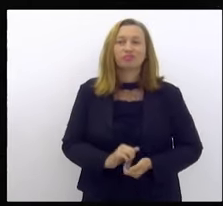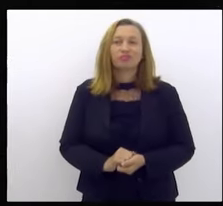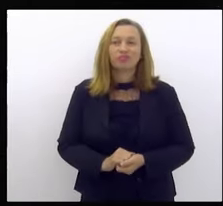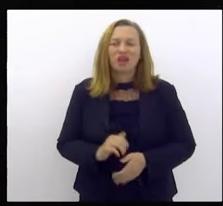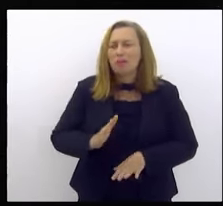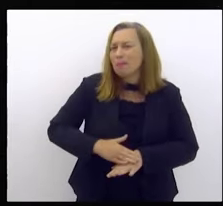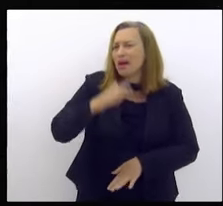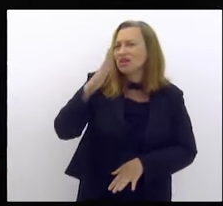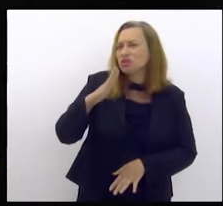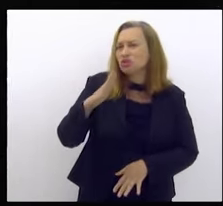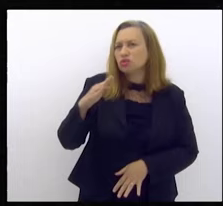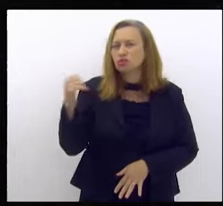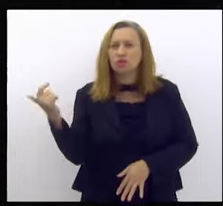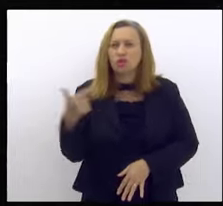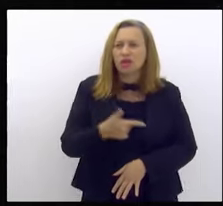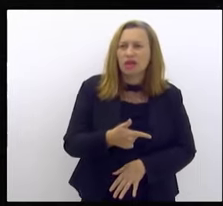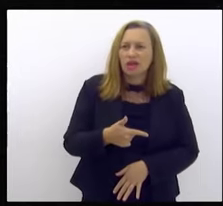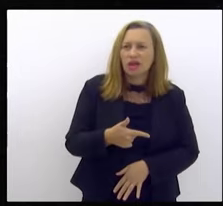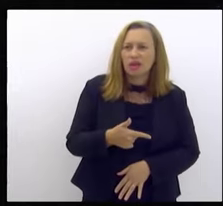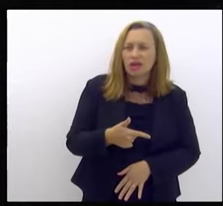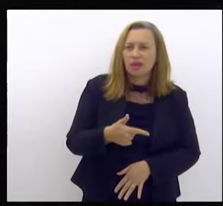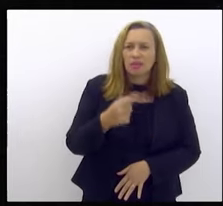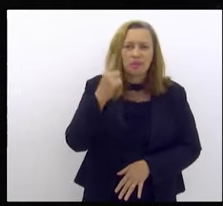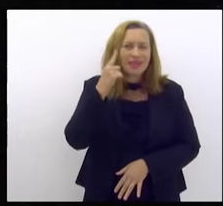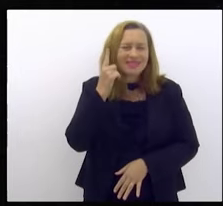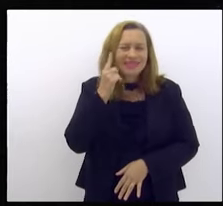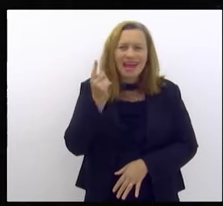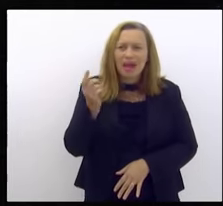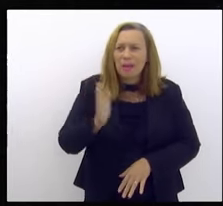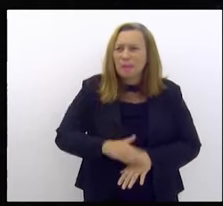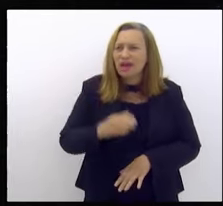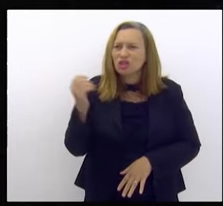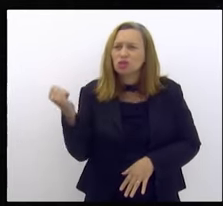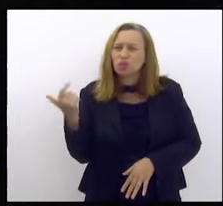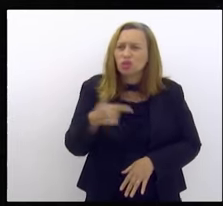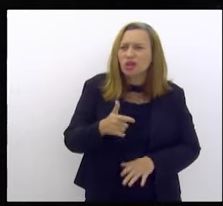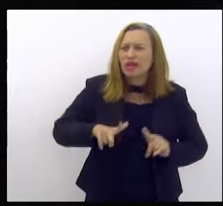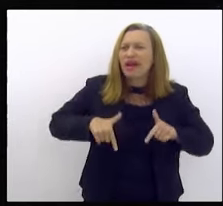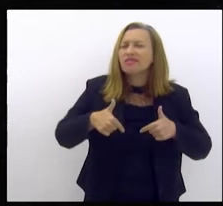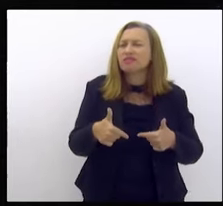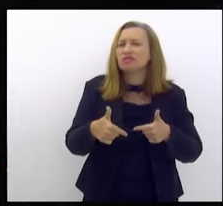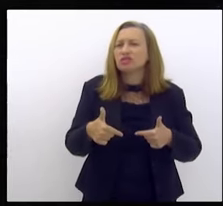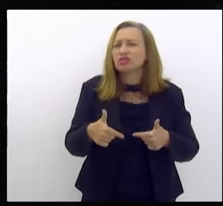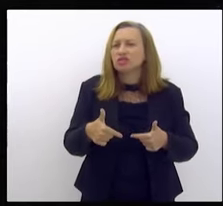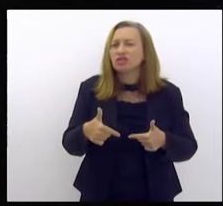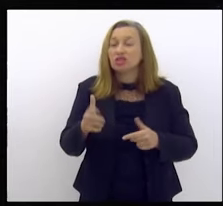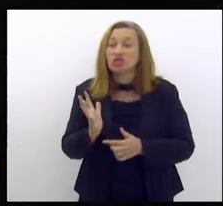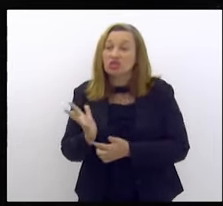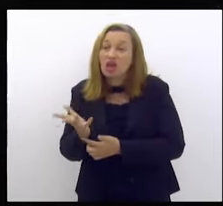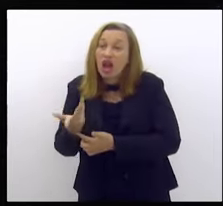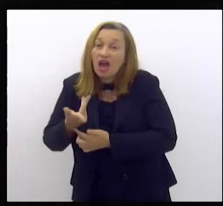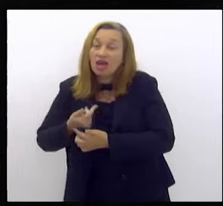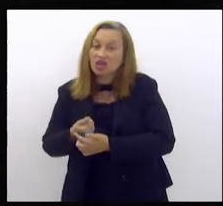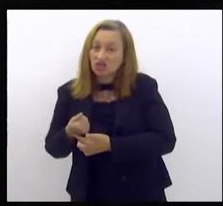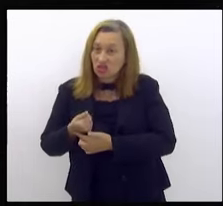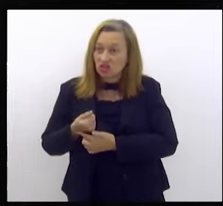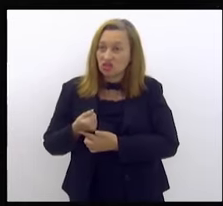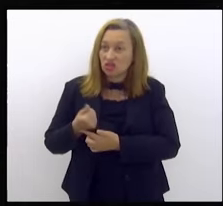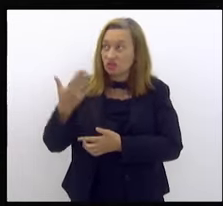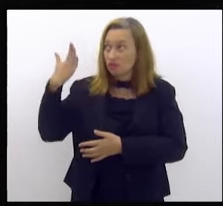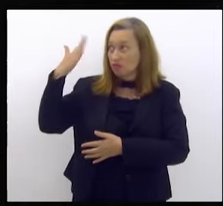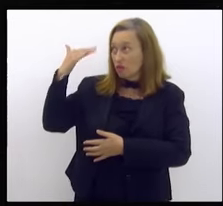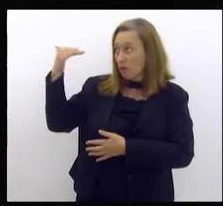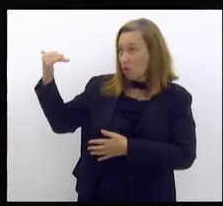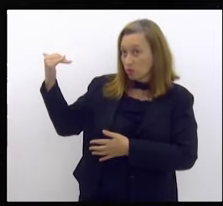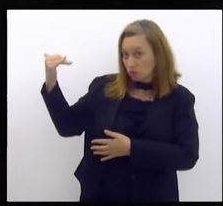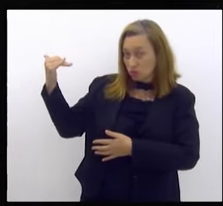muito mais do que se possa fazer parecer. É muito mais do que atitudes de artistas e grandes artistas que